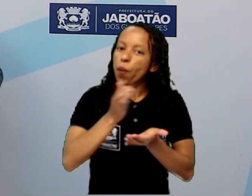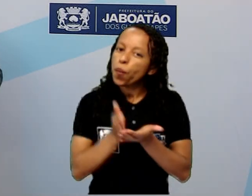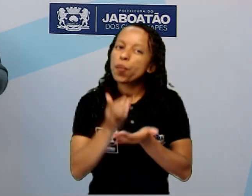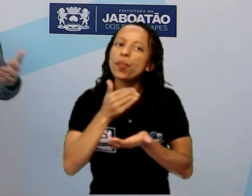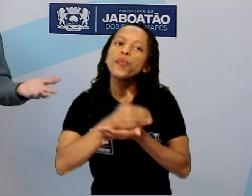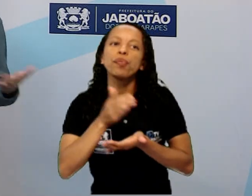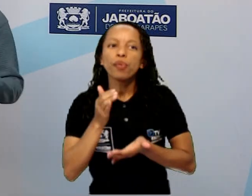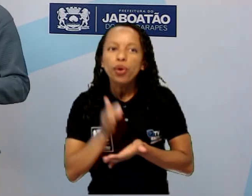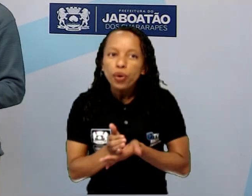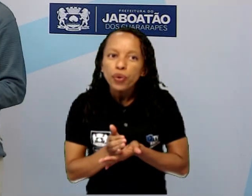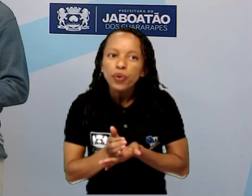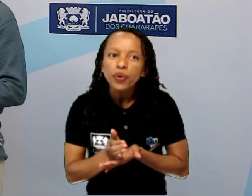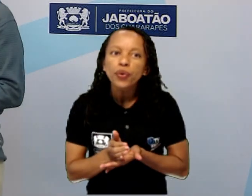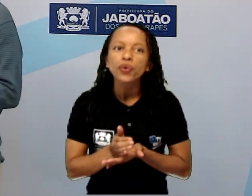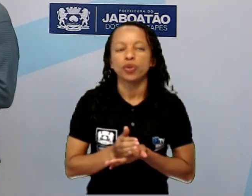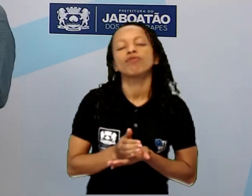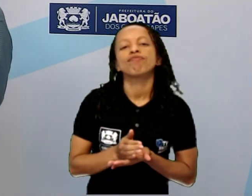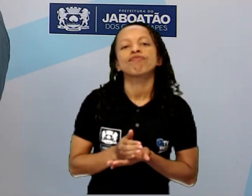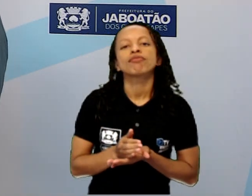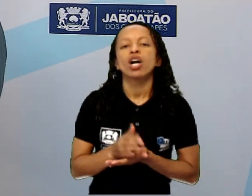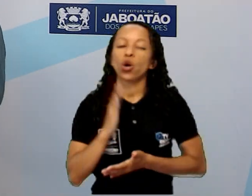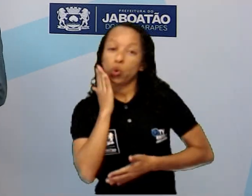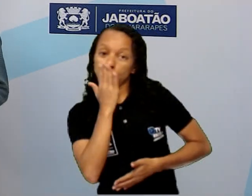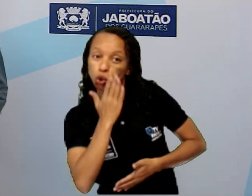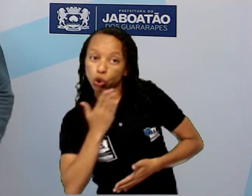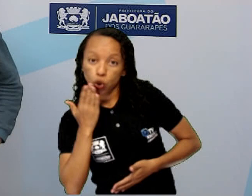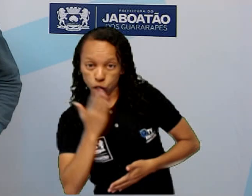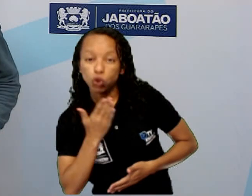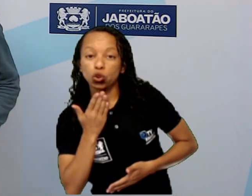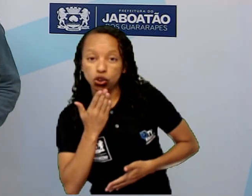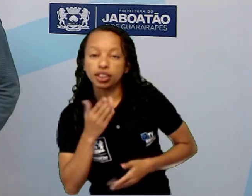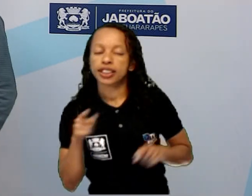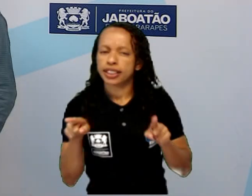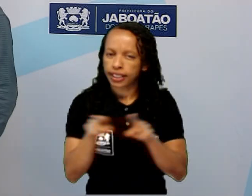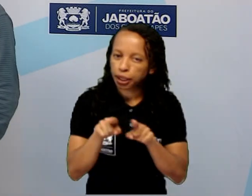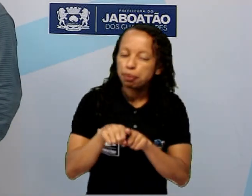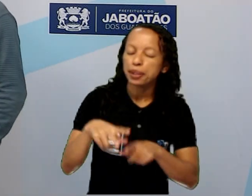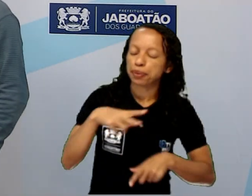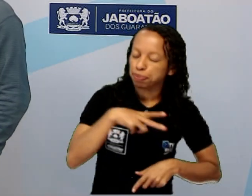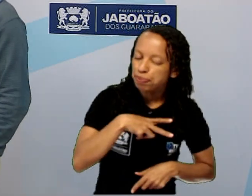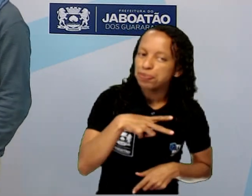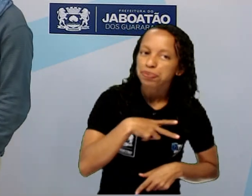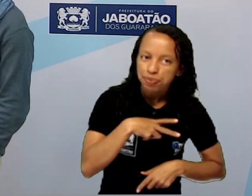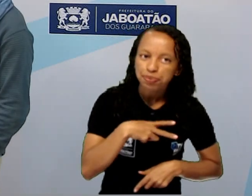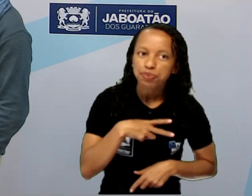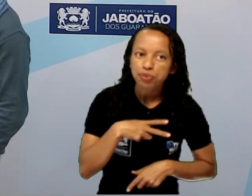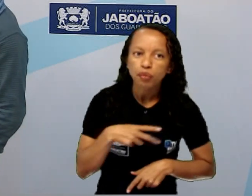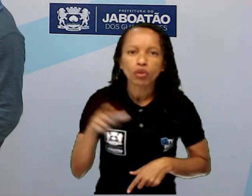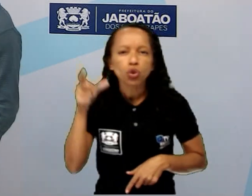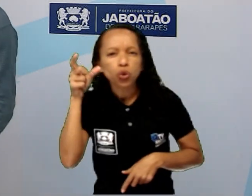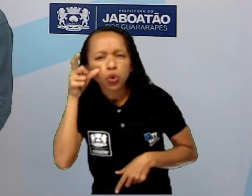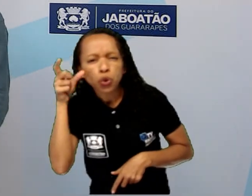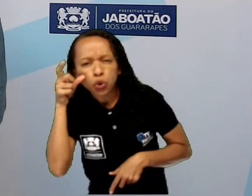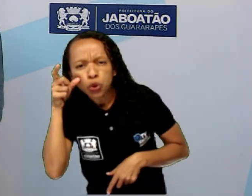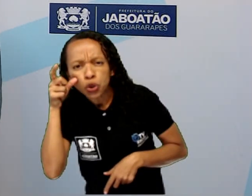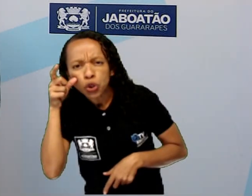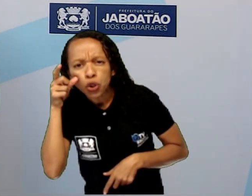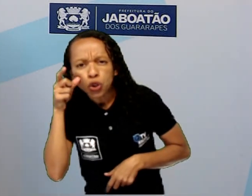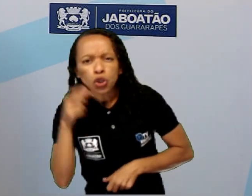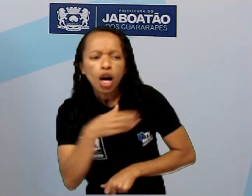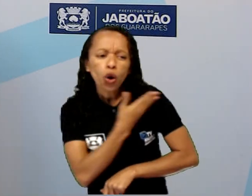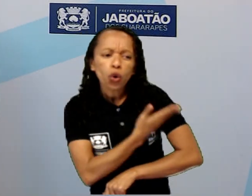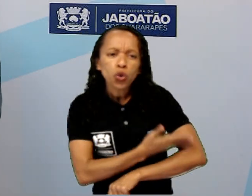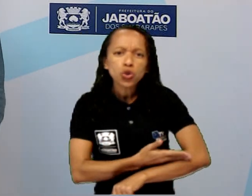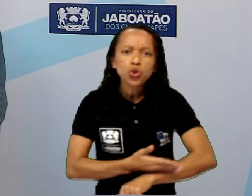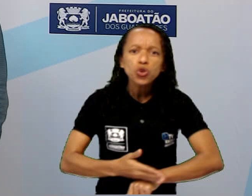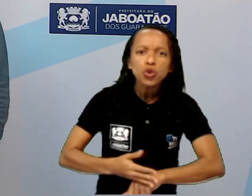isso veio como herança do colonizador. E uma coisa curiosa é que é o hábito de tomar café, porque o café